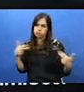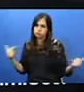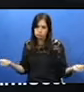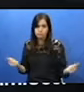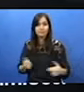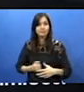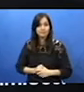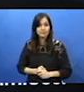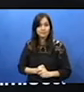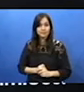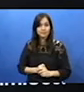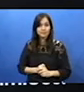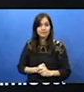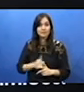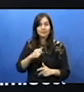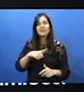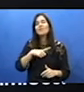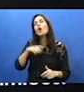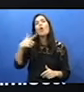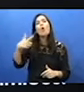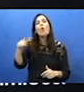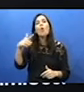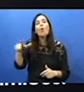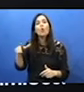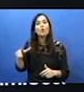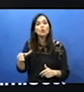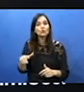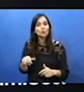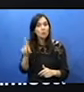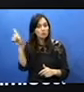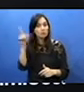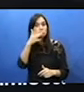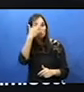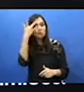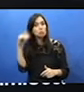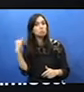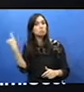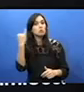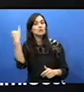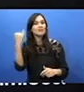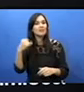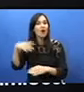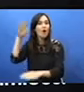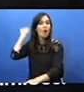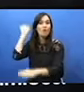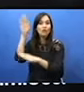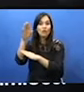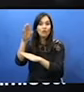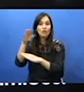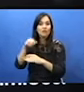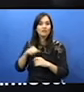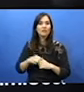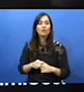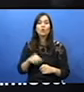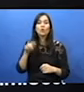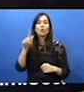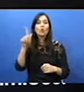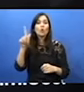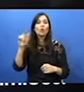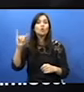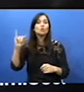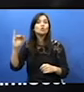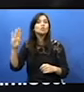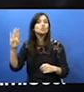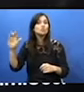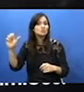né? Temos aqui também um outro jogador também que foi flagrado em exame antidoping, o